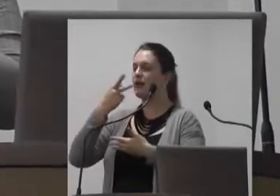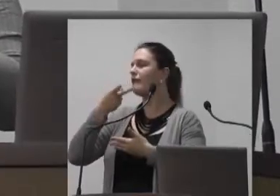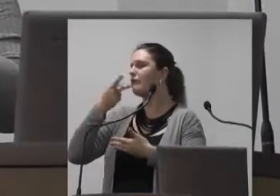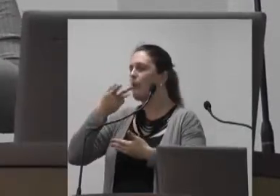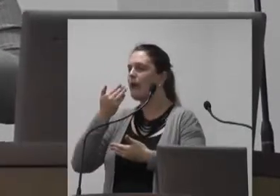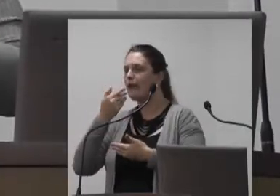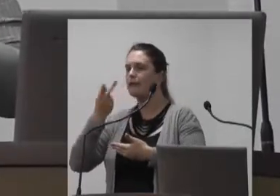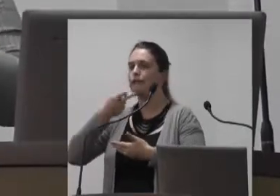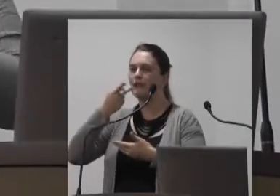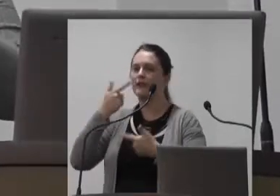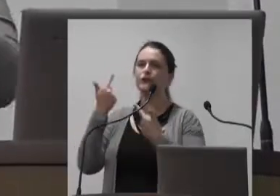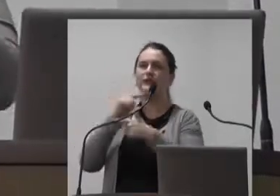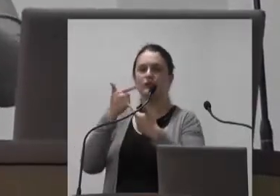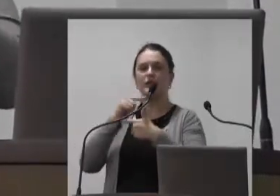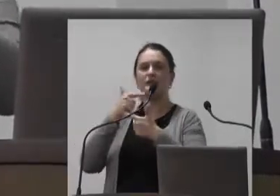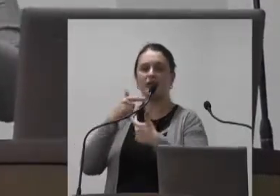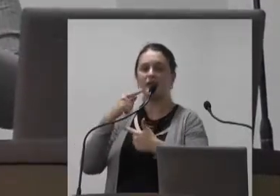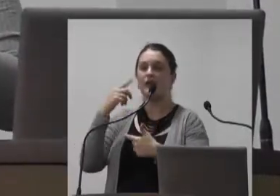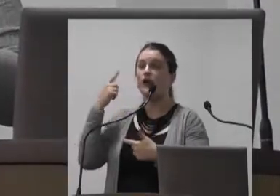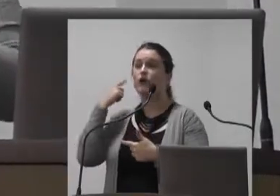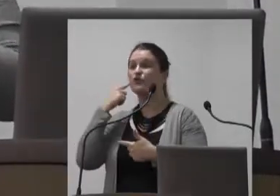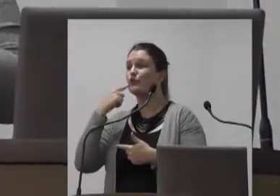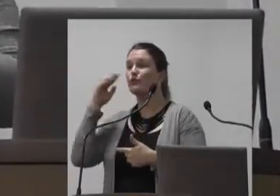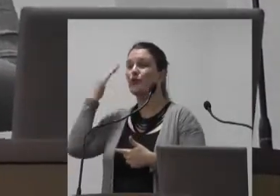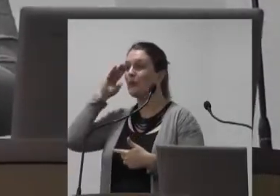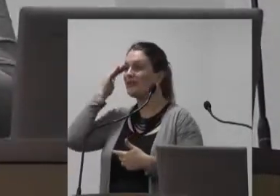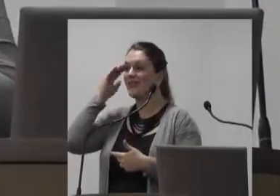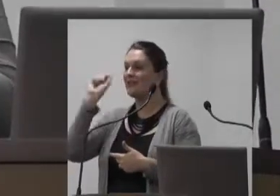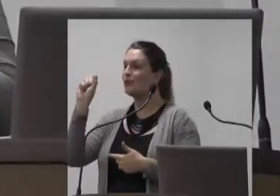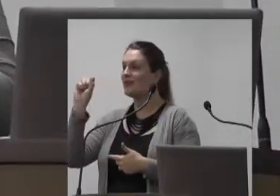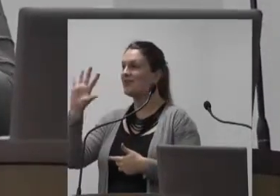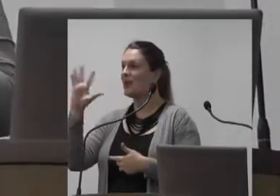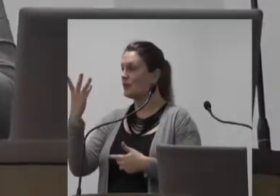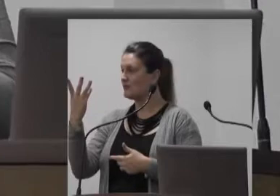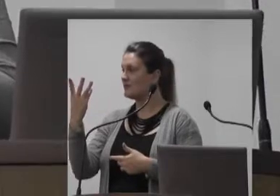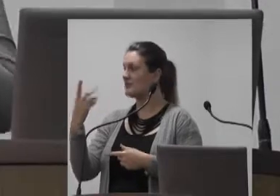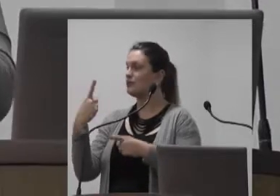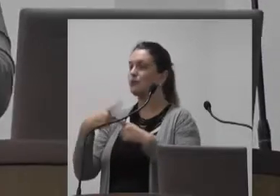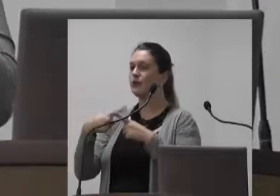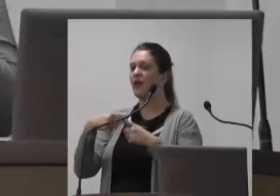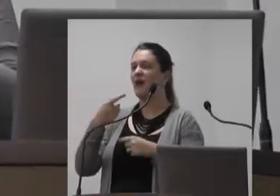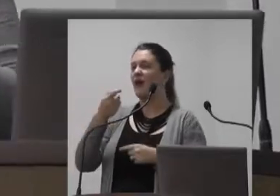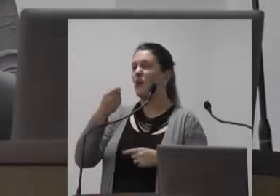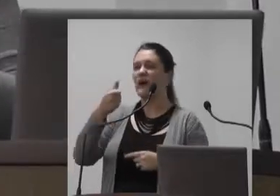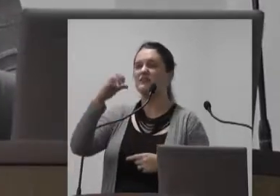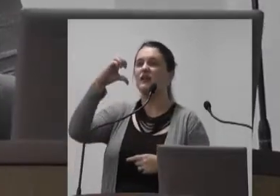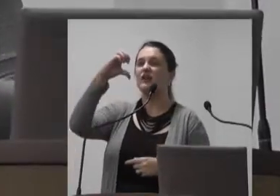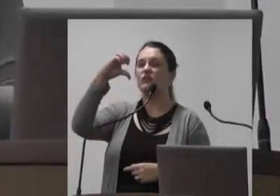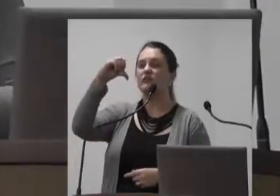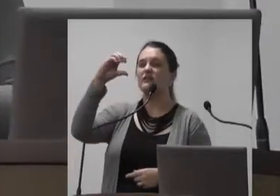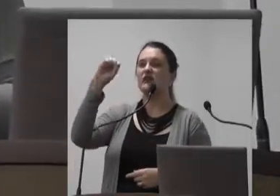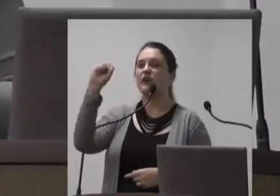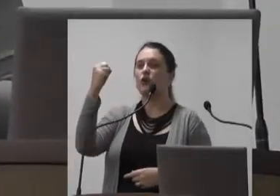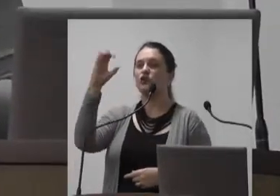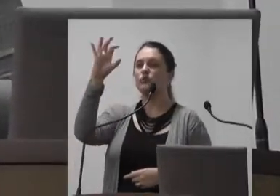família, comendo, falando, dando risada. O surdo não entende o que está acontecendo, porque